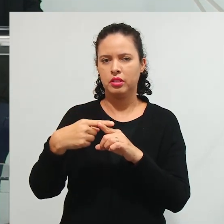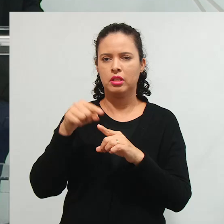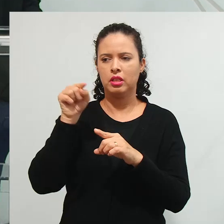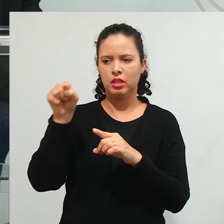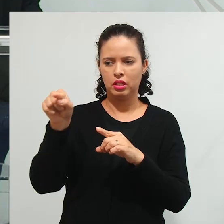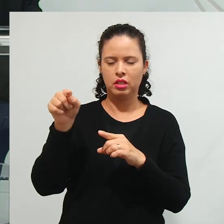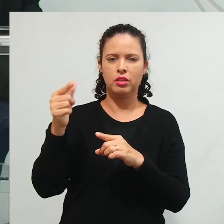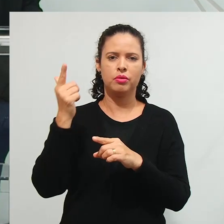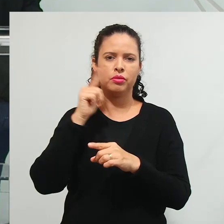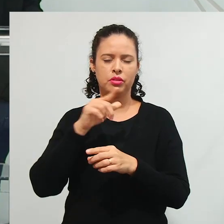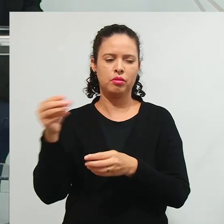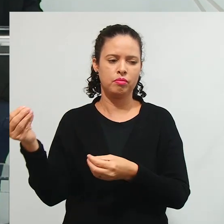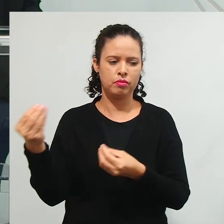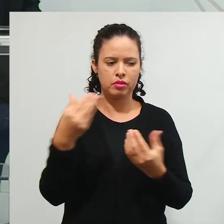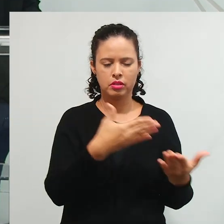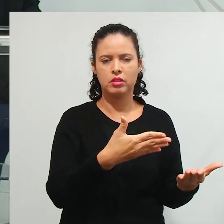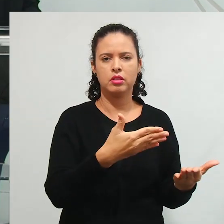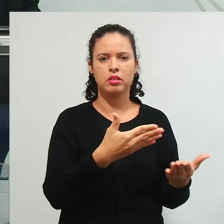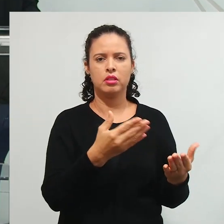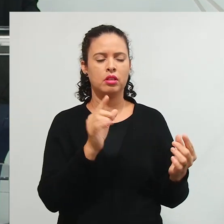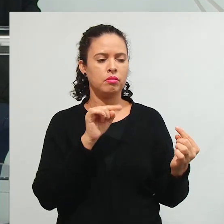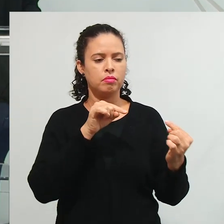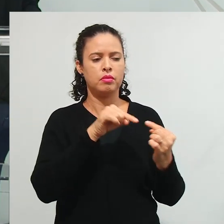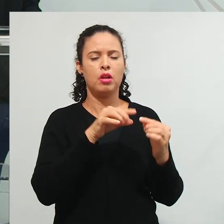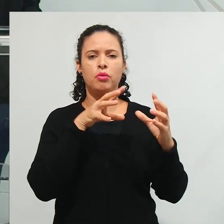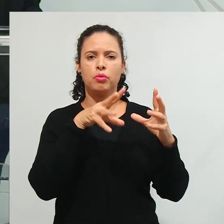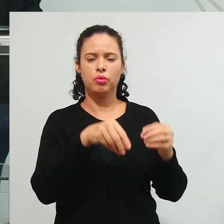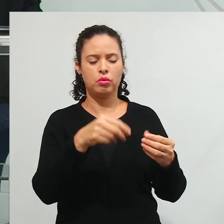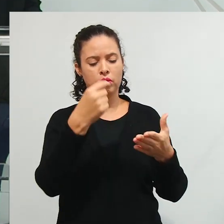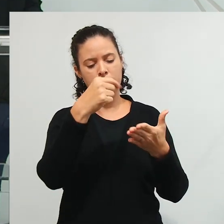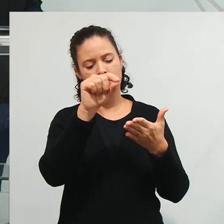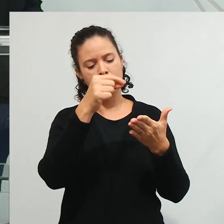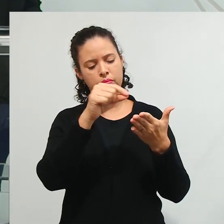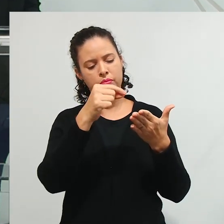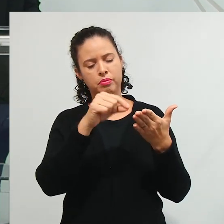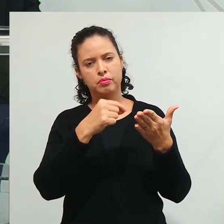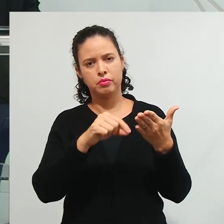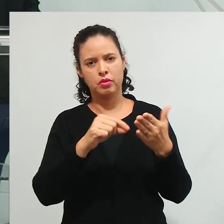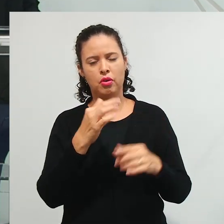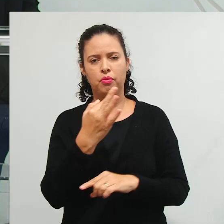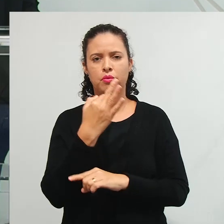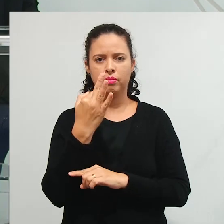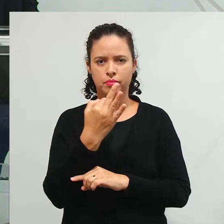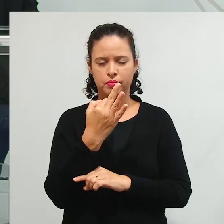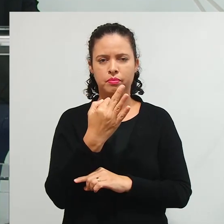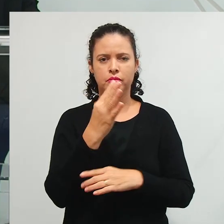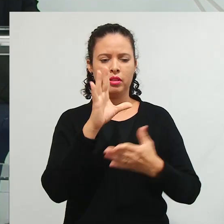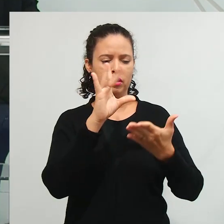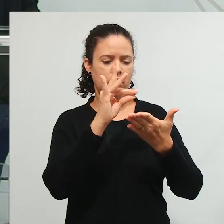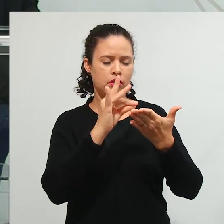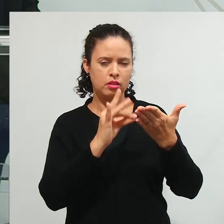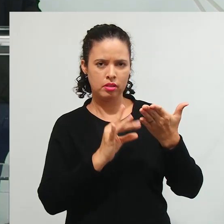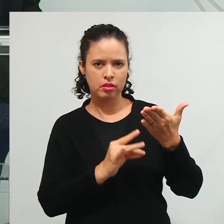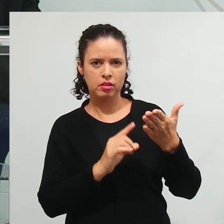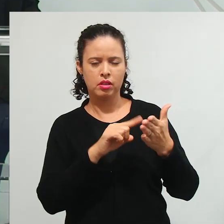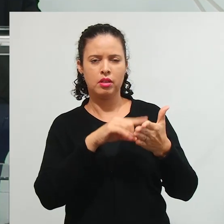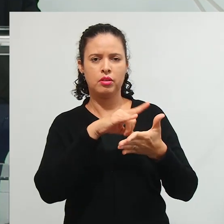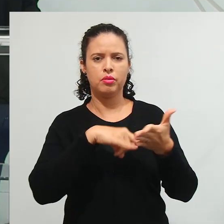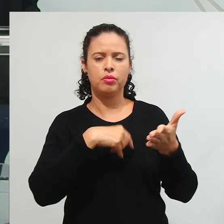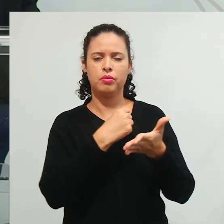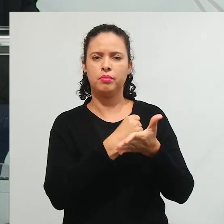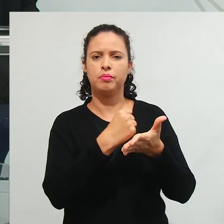fornecedor entregou o bem e atendeu a todas as formalidades descritas lá